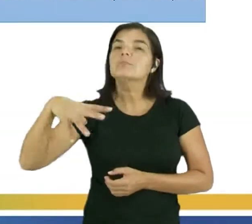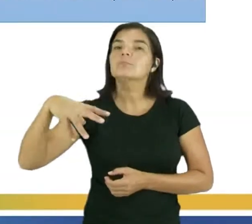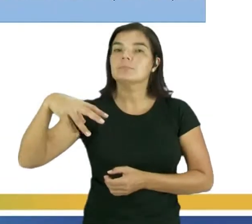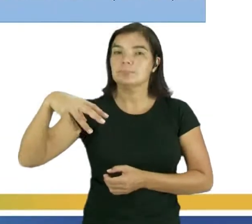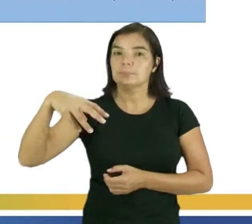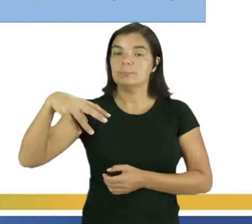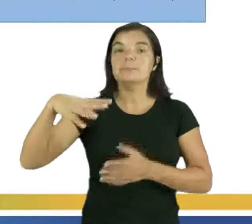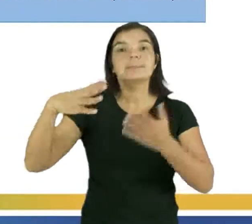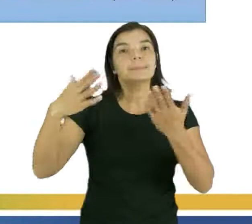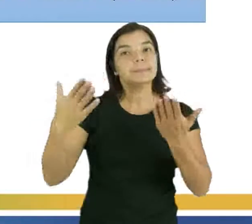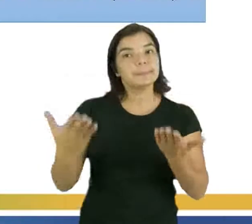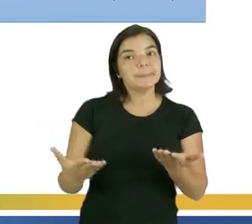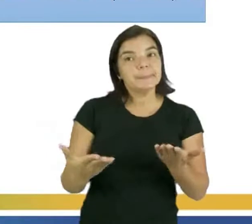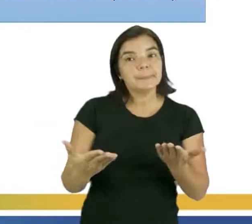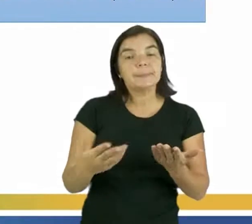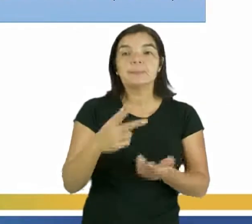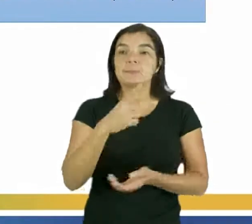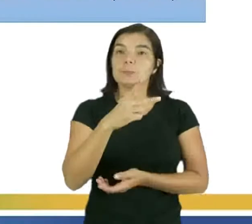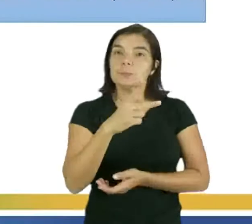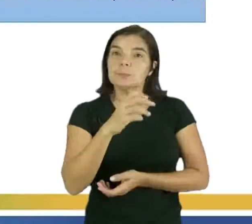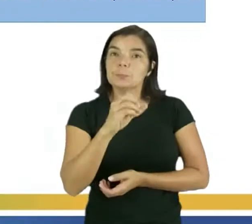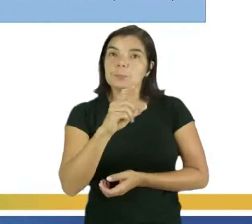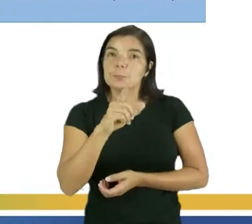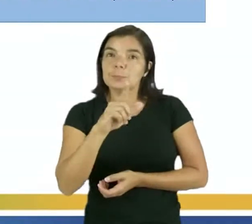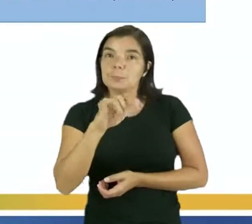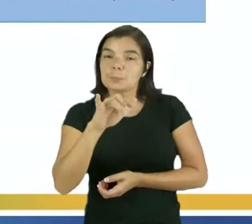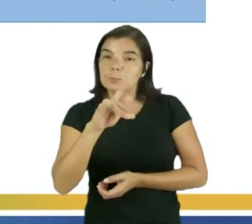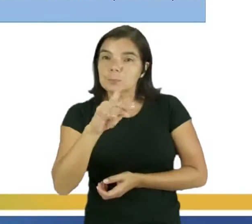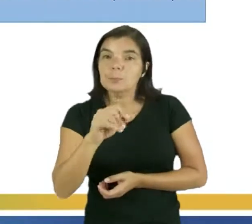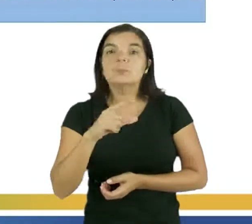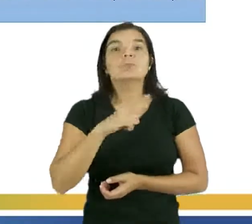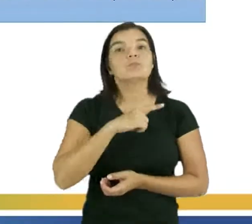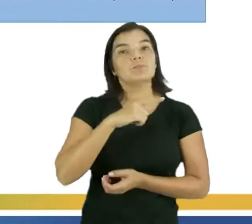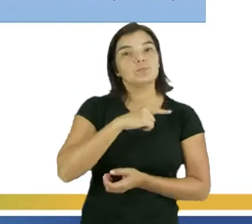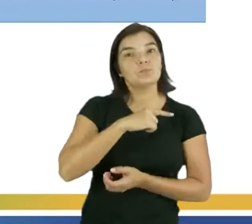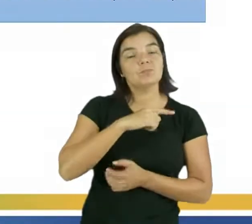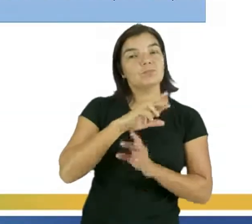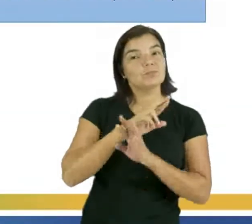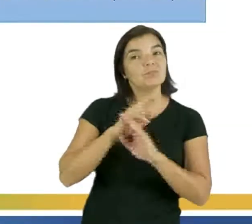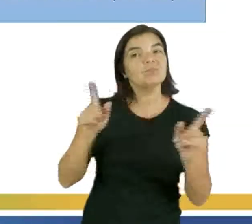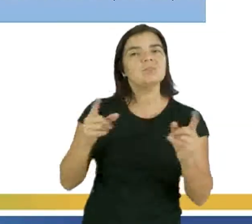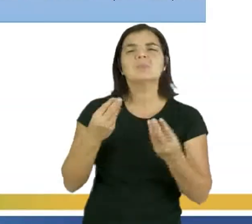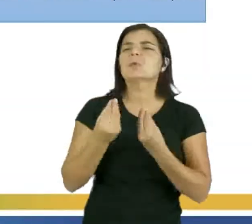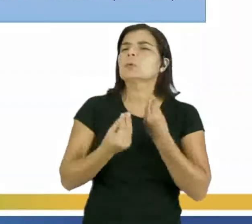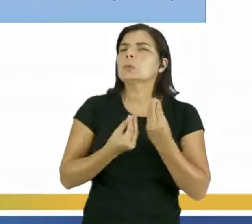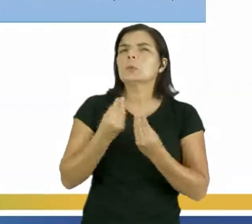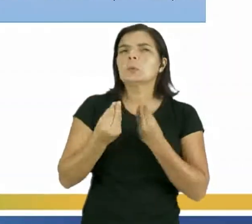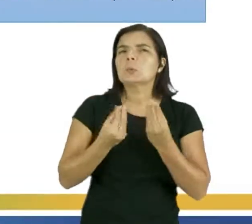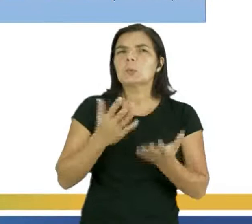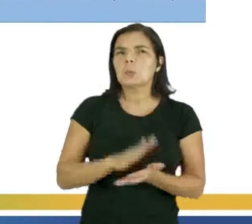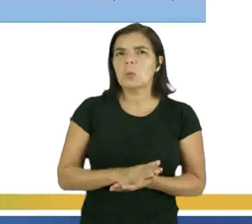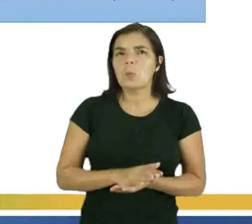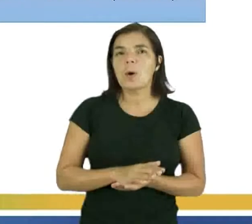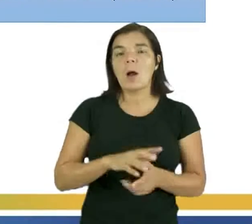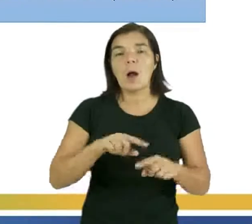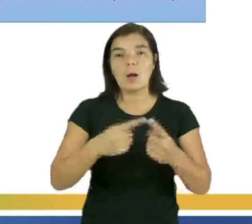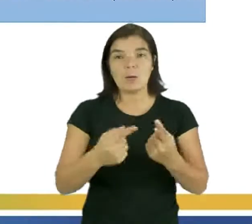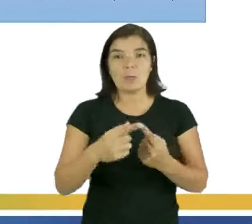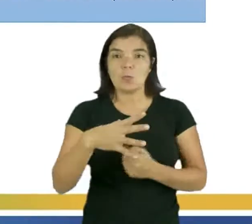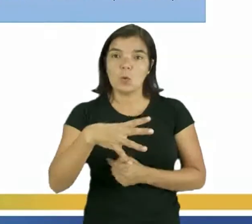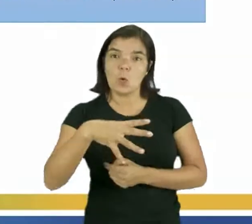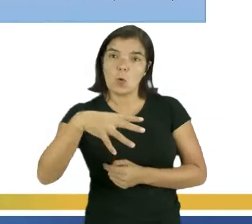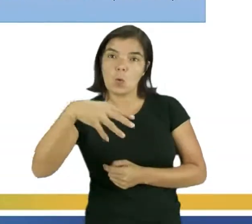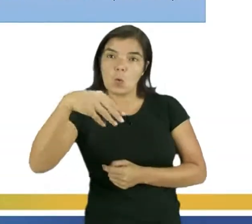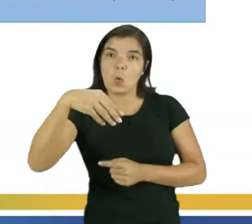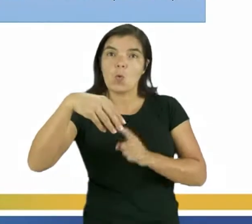outro. Já os que são pólipos, eles vão ter os tentáculos ao contrário. Como assim aos contrários? Ao invés de ser voltado